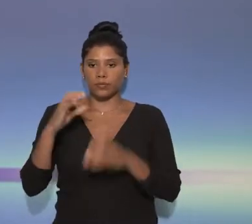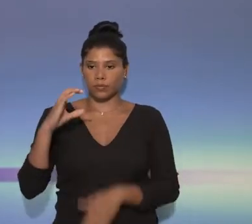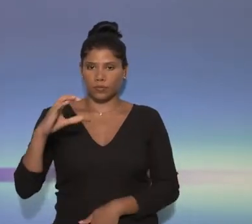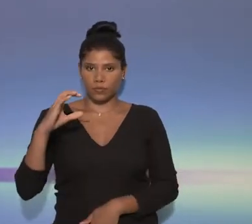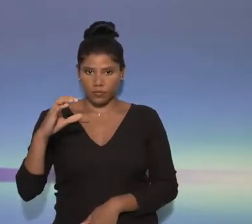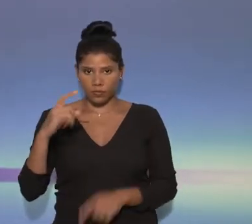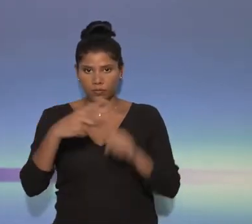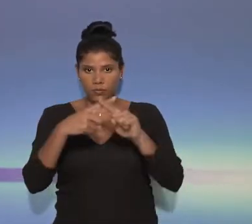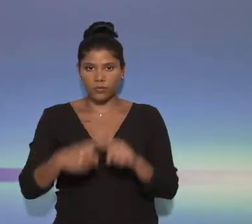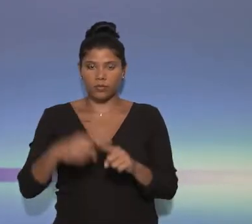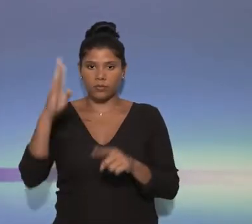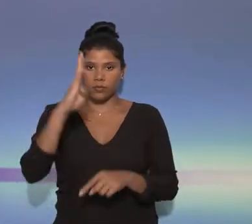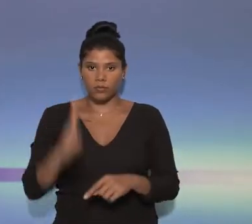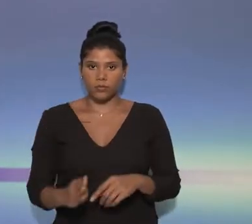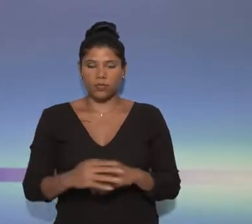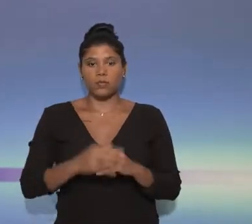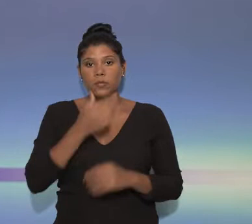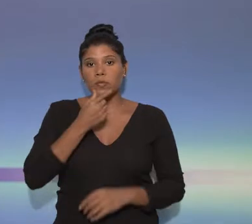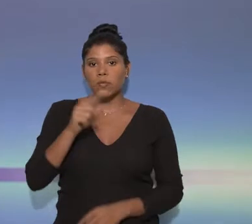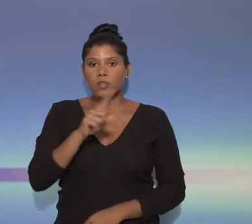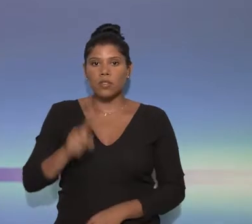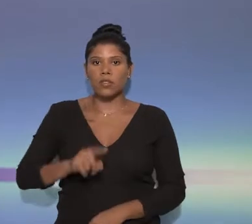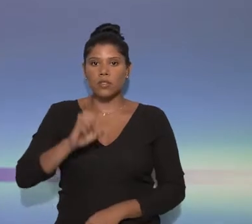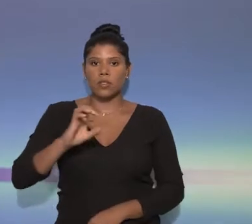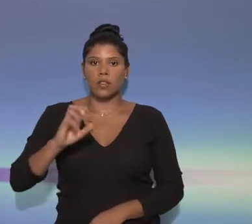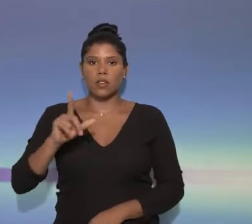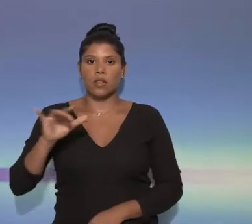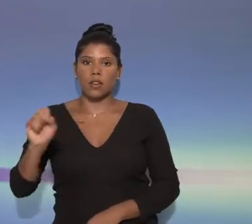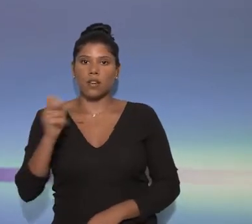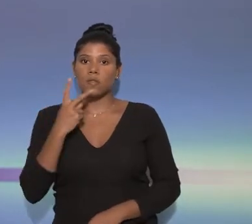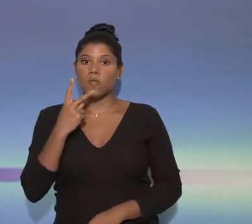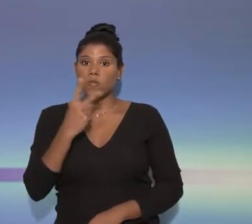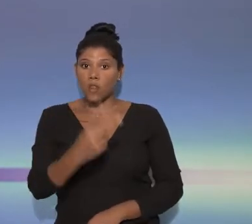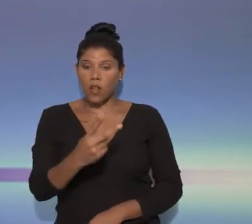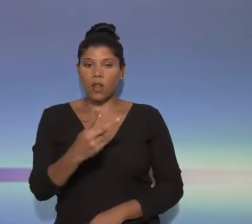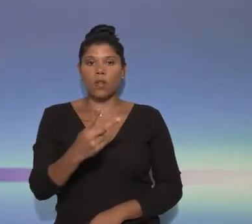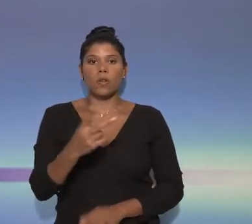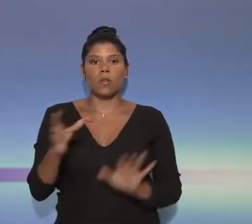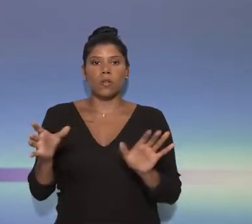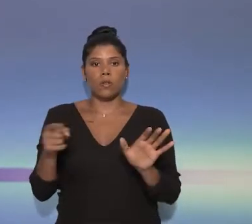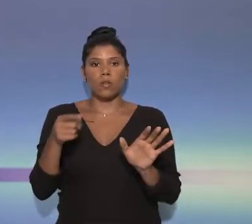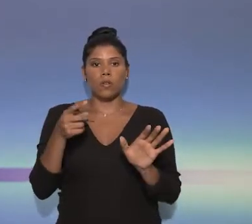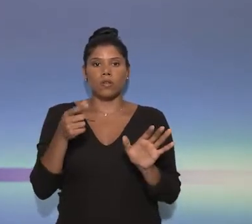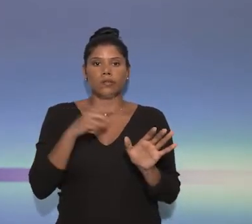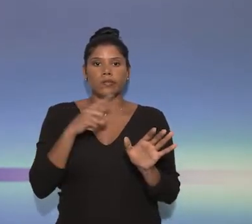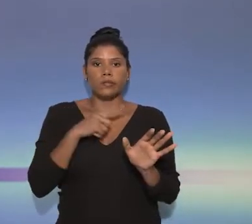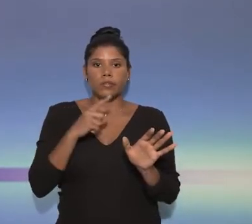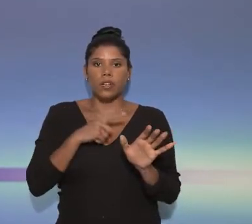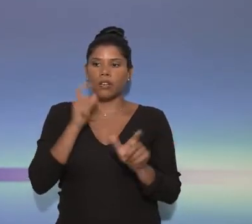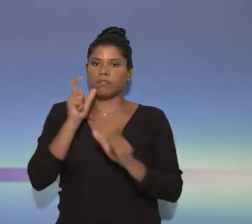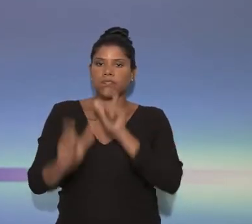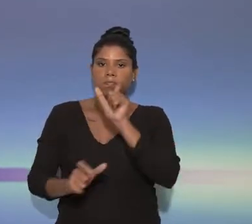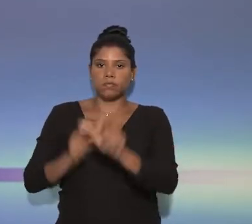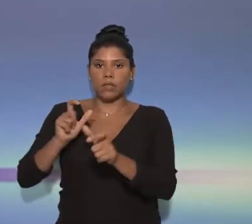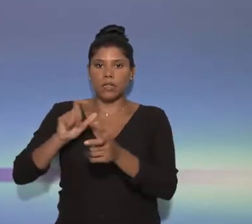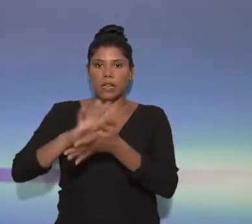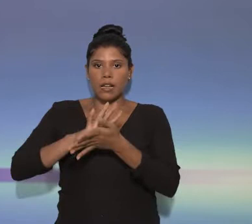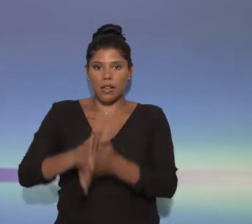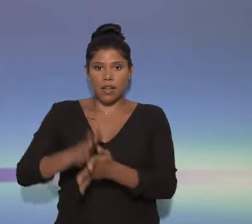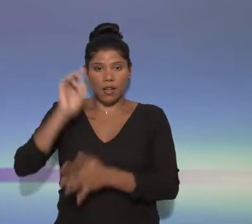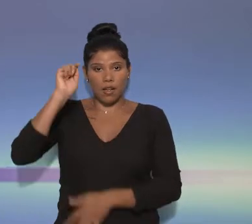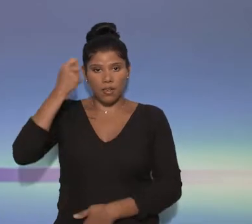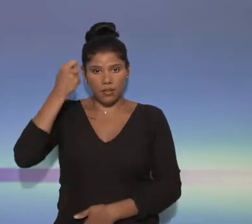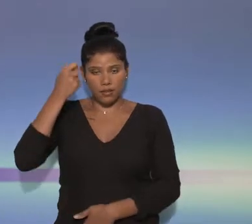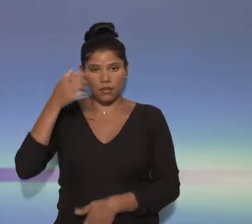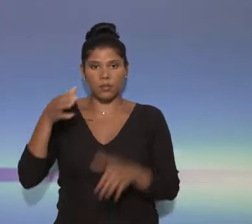Brasileiro. O lateral Zé Carlos relatou para a equipe de arbitragem que foi vítima de insultos de racismo oriundos de